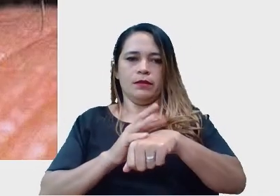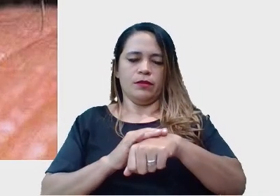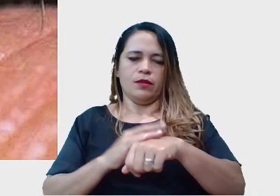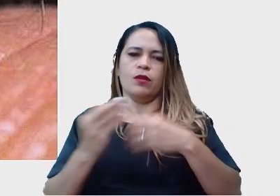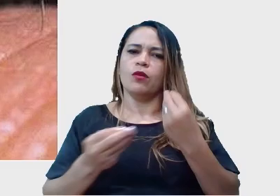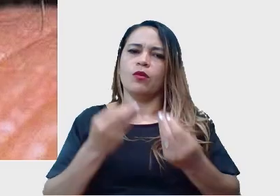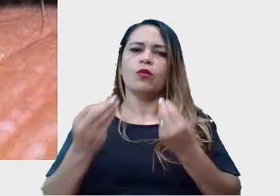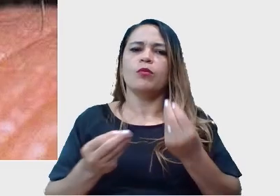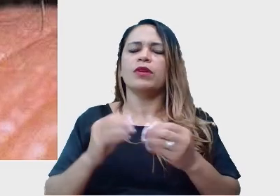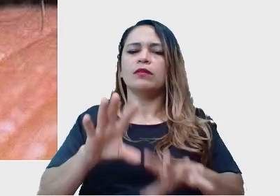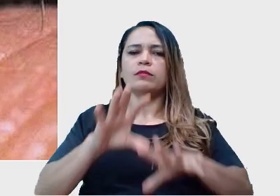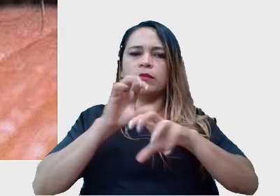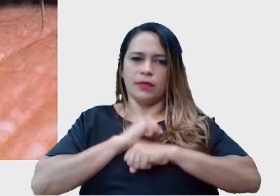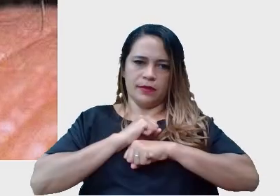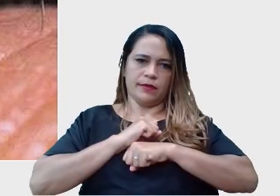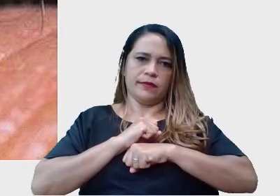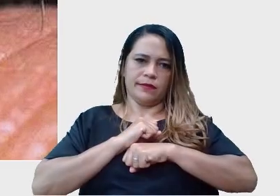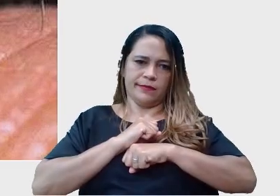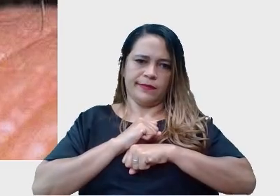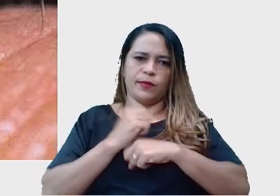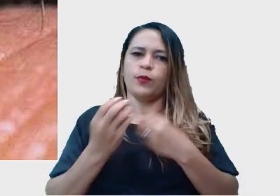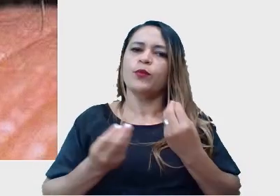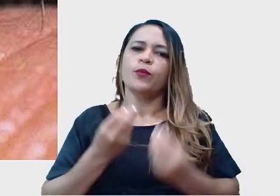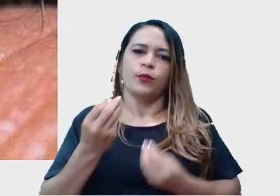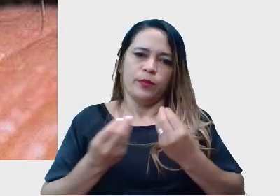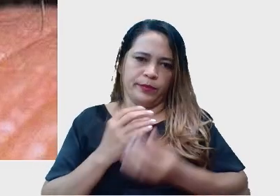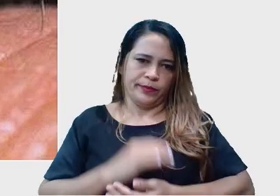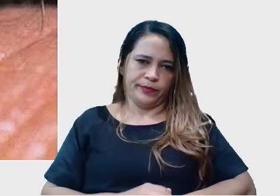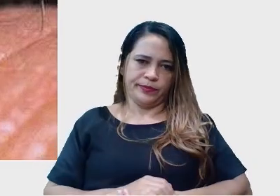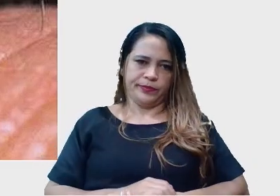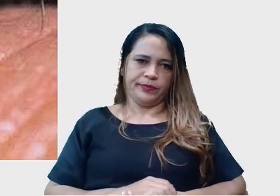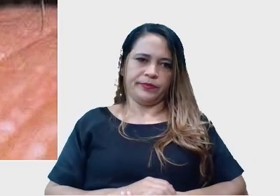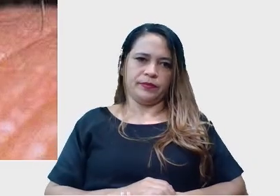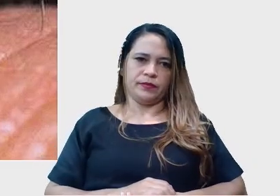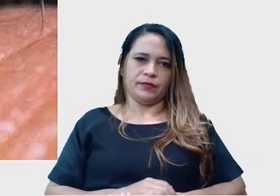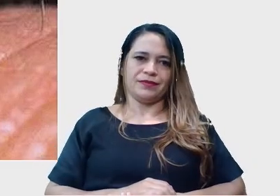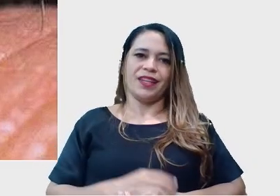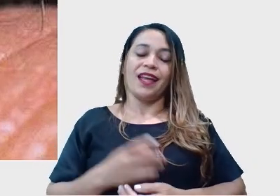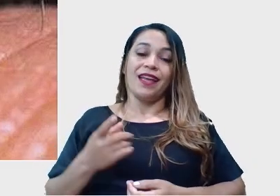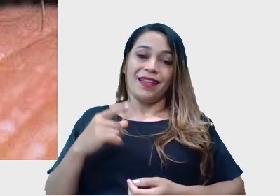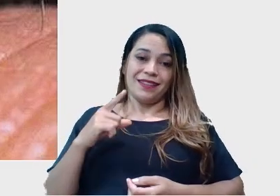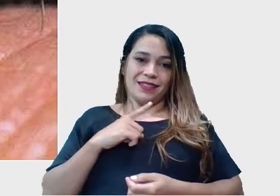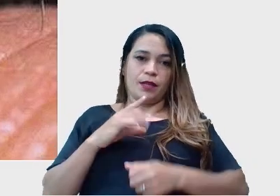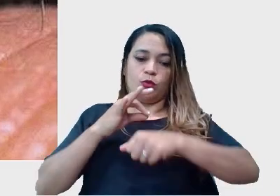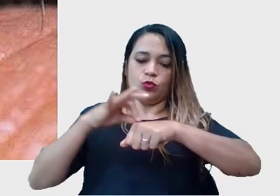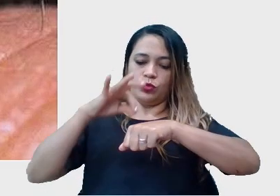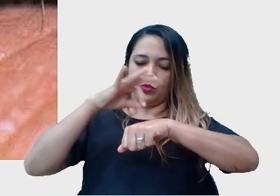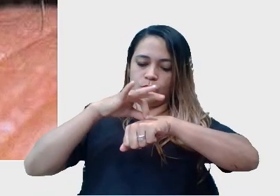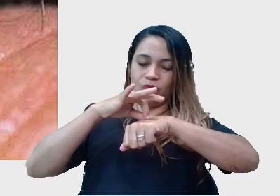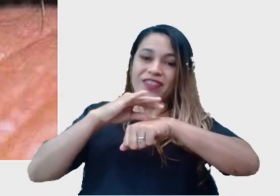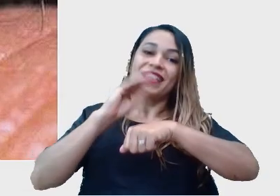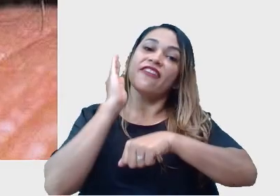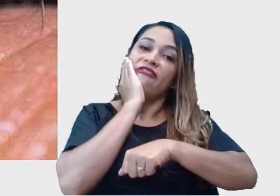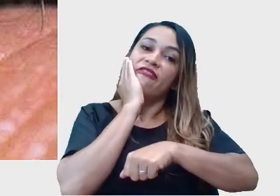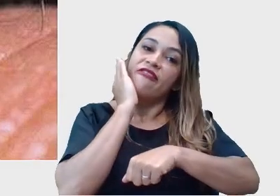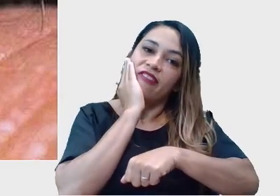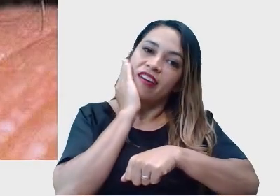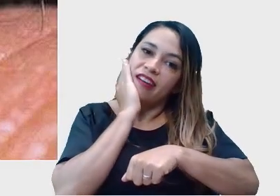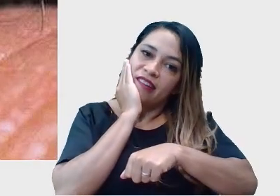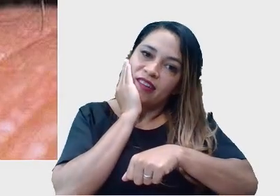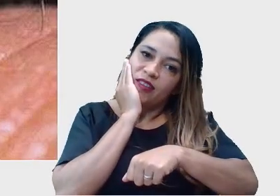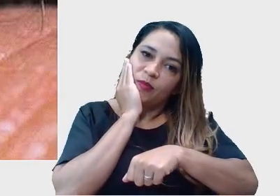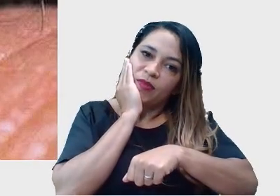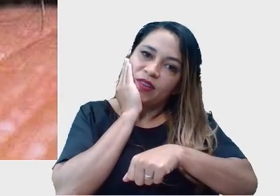é que a gente pega essa doença? Como é que a gente pega a leishmaniose visceral? Através da picada da fêmea